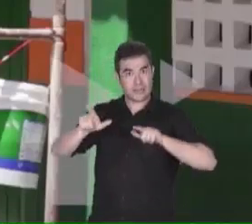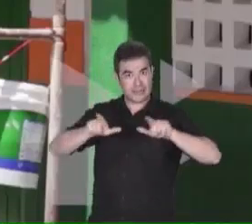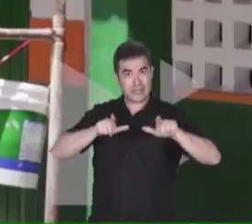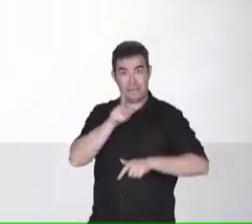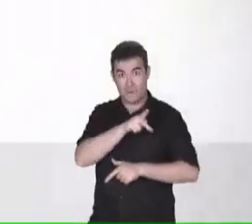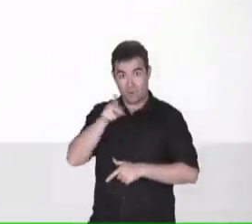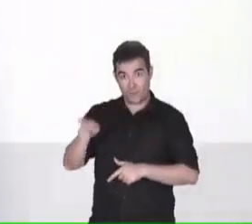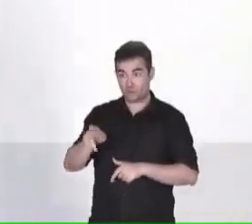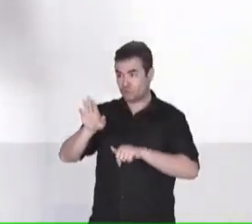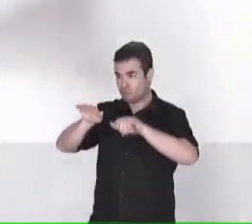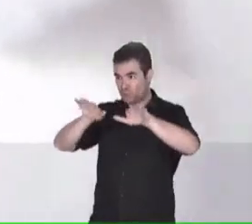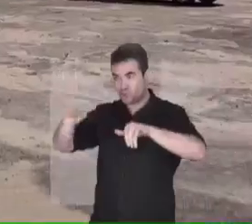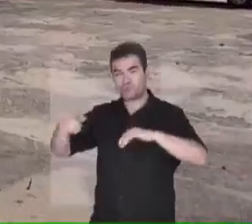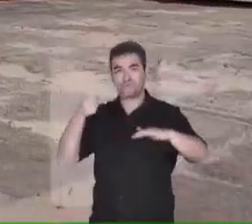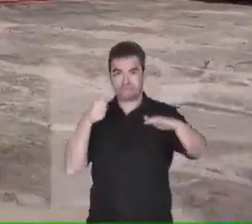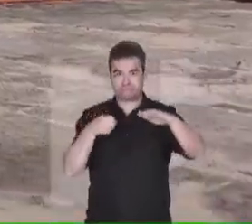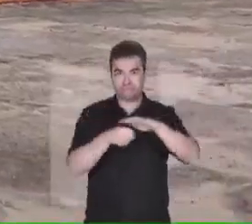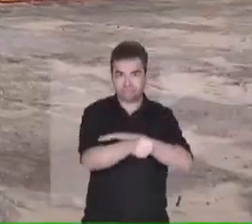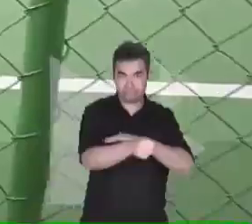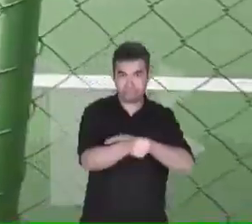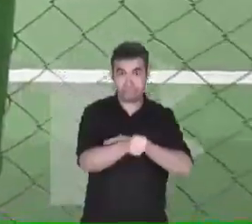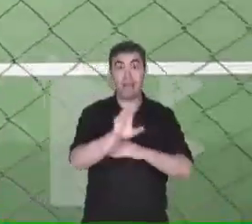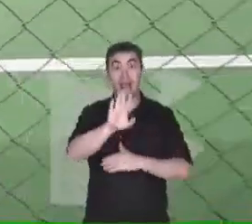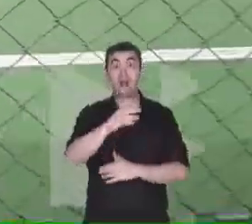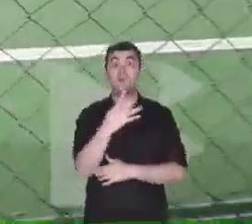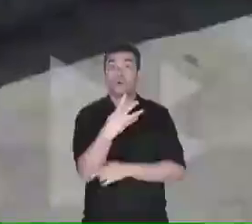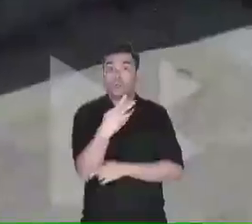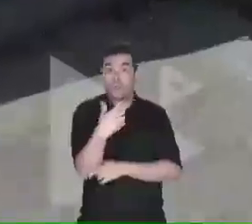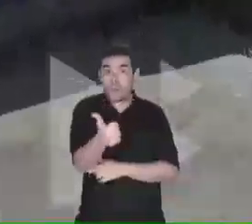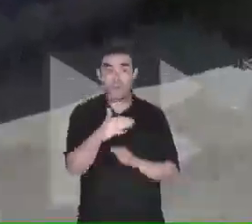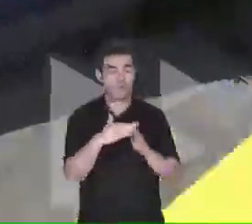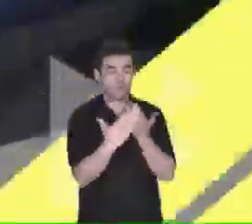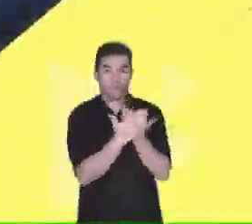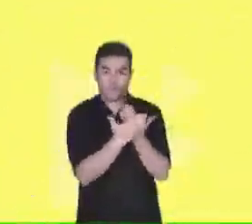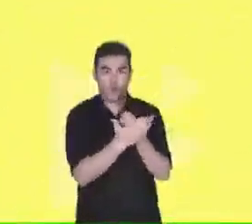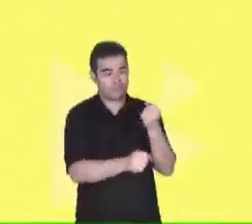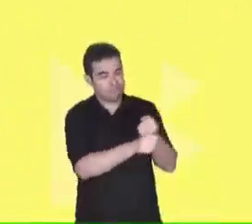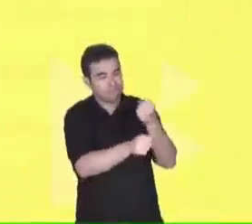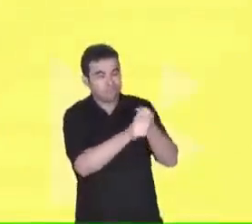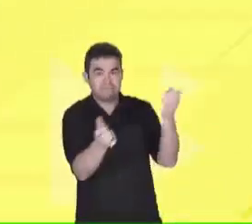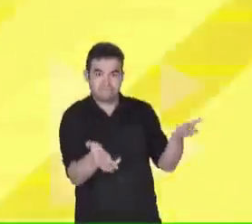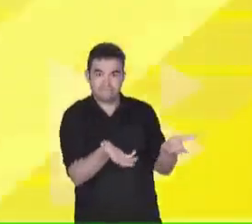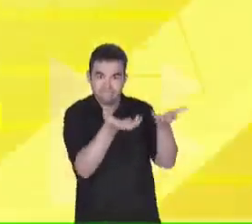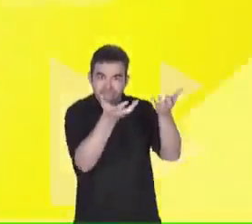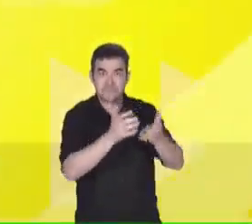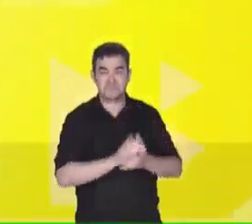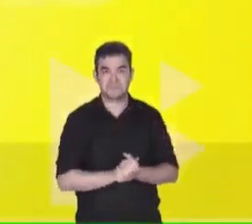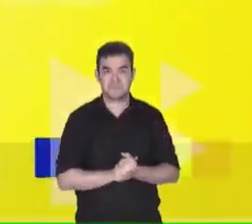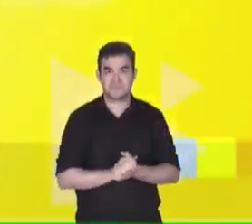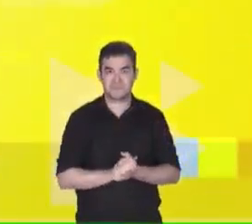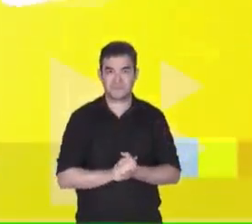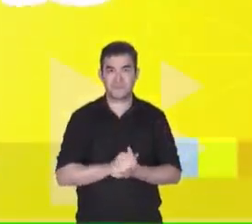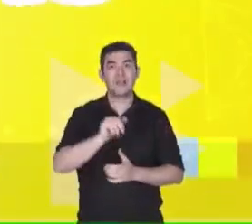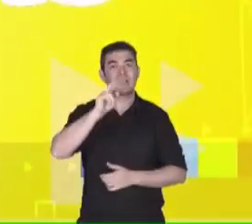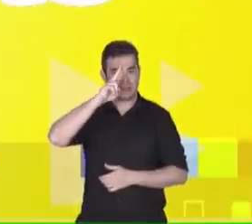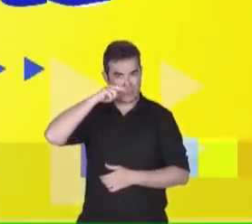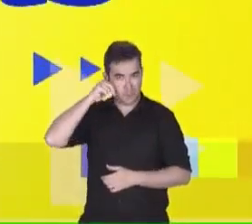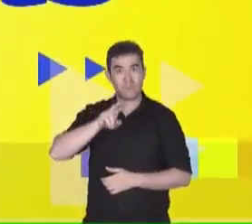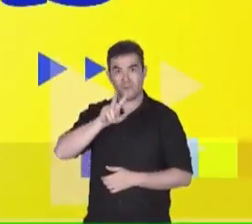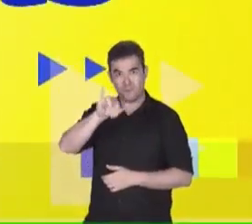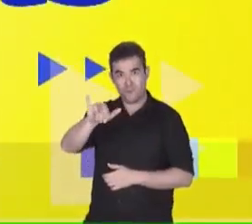público. Naomi reformou 41 escolas e 16 quadras poliesportivas. Avança! Naomi